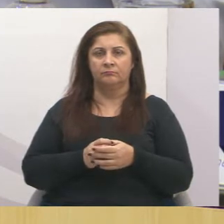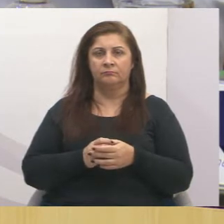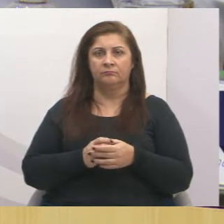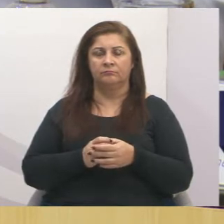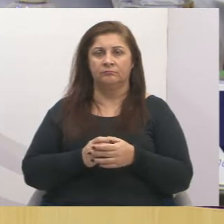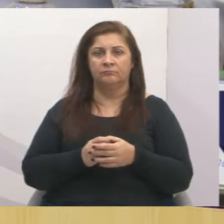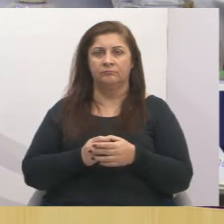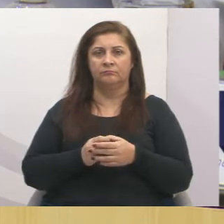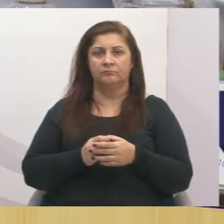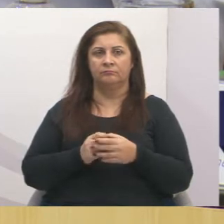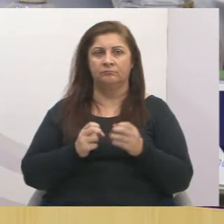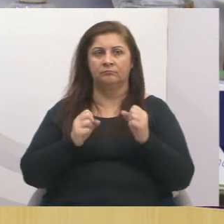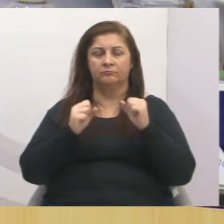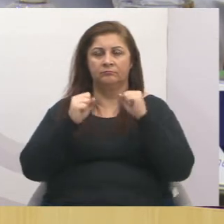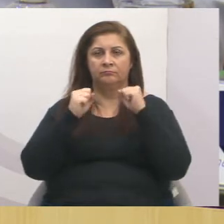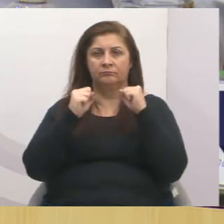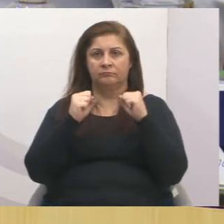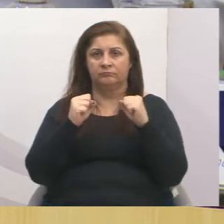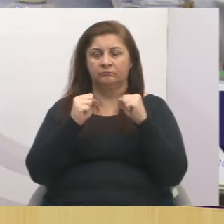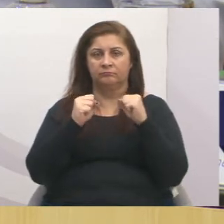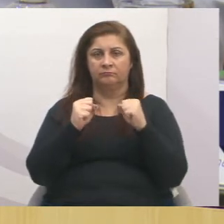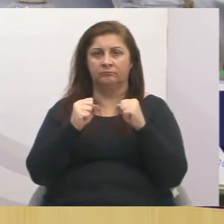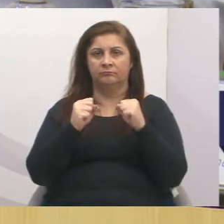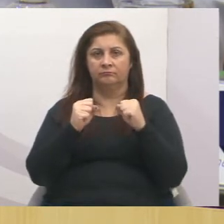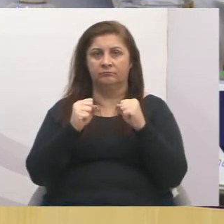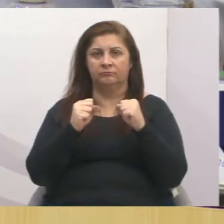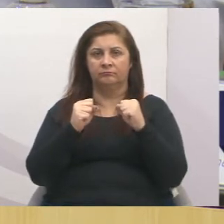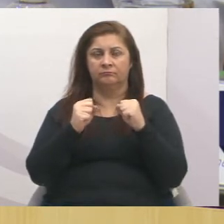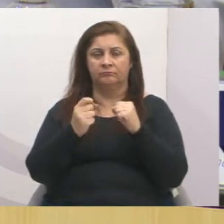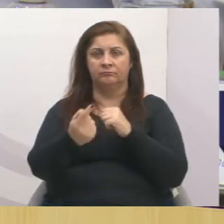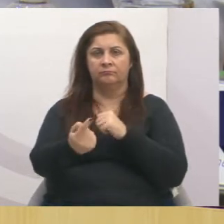todo poder emana do povo,